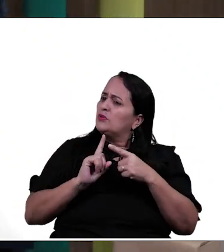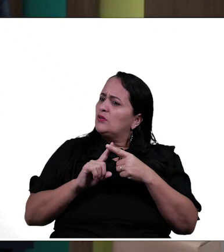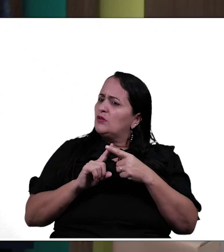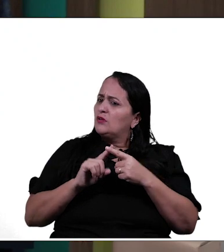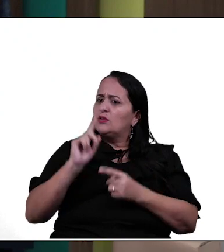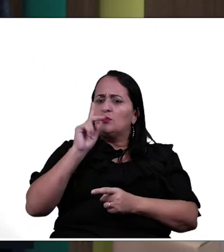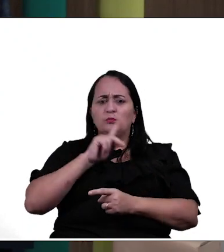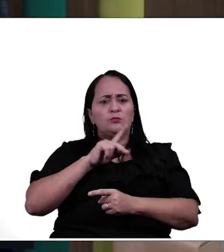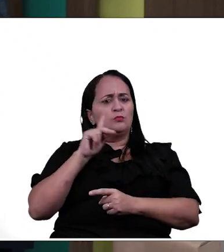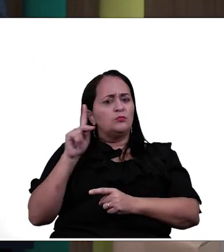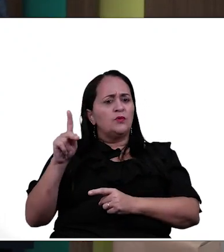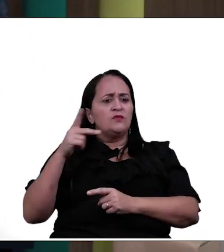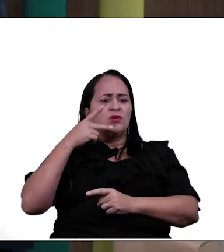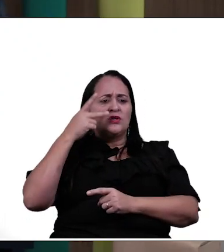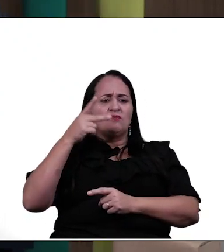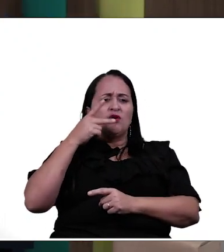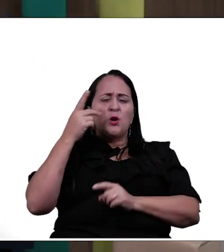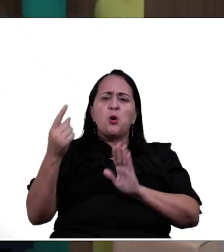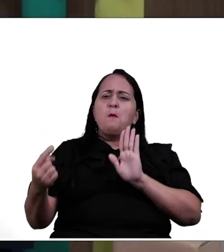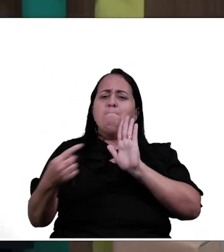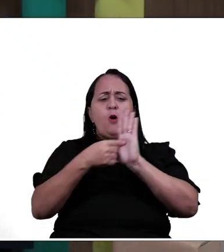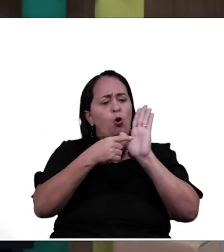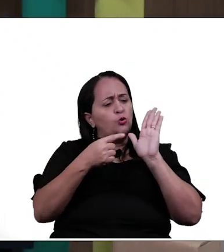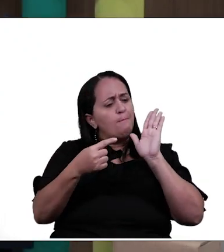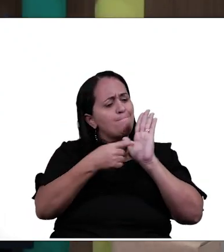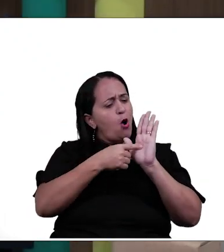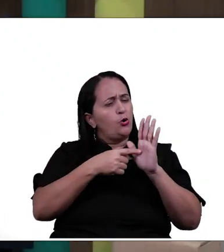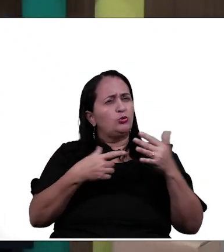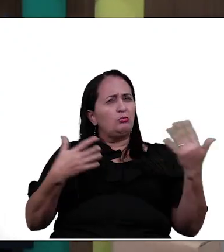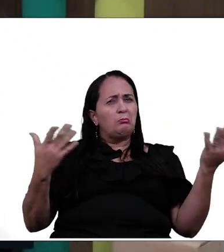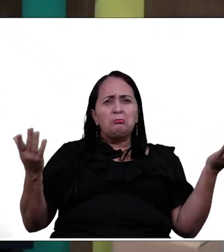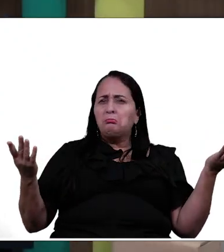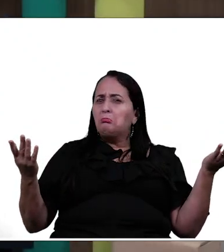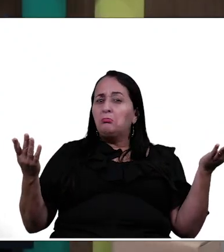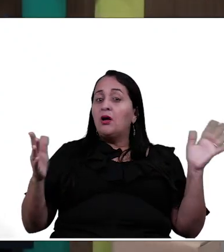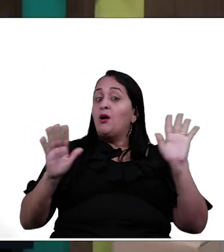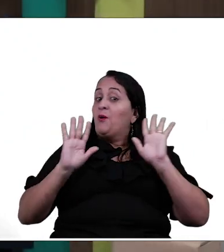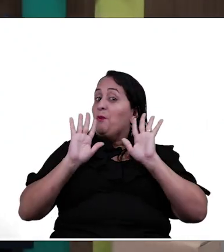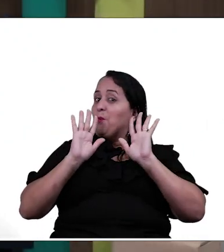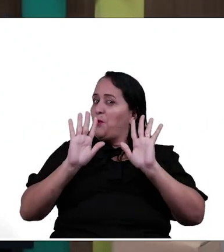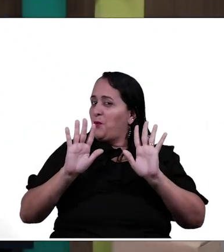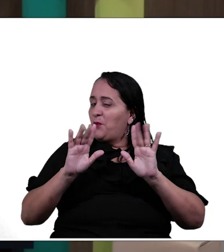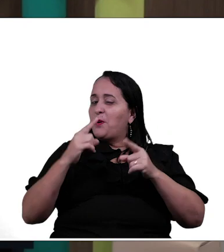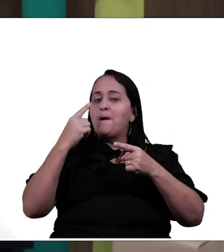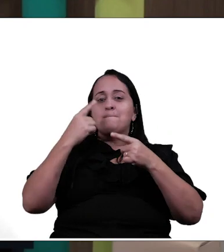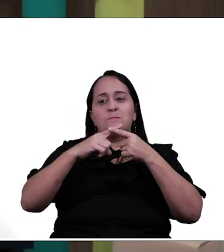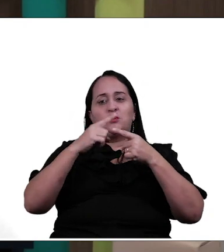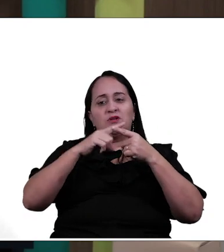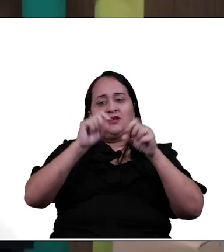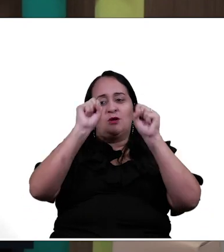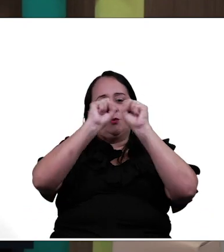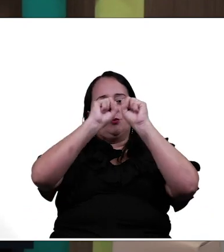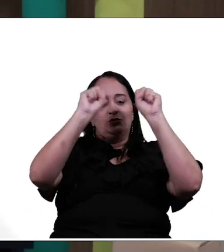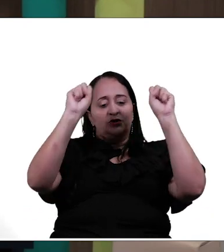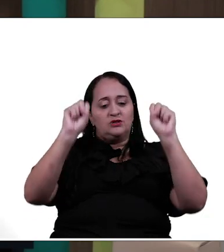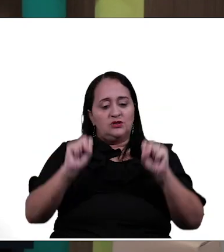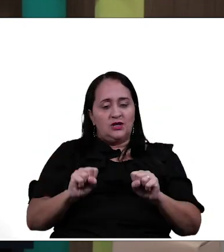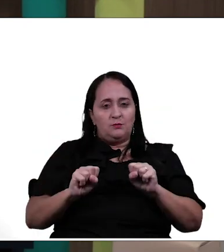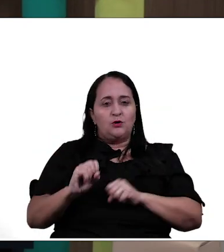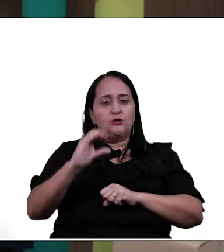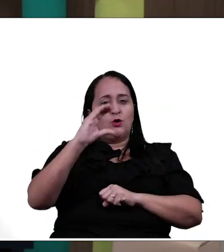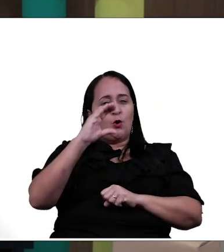e denominador. Então, todo número que pode ser escrito na forma de uma